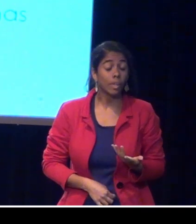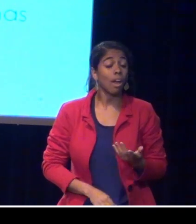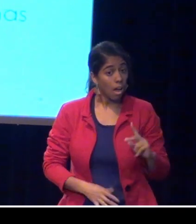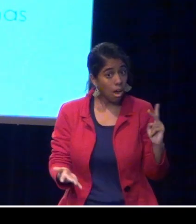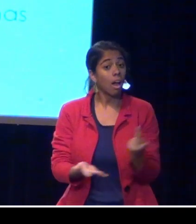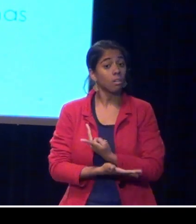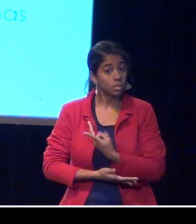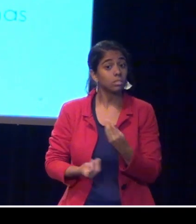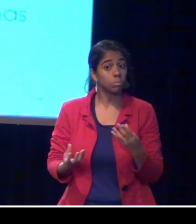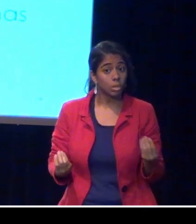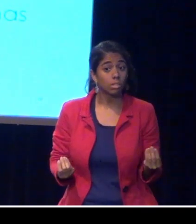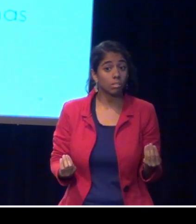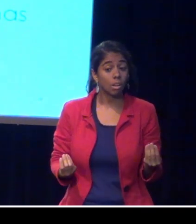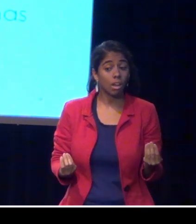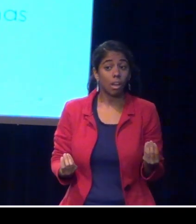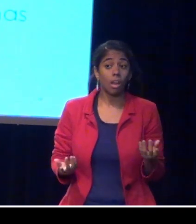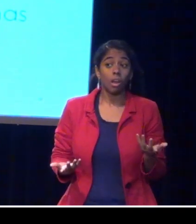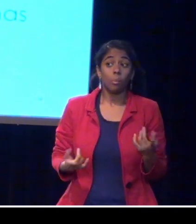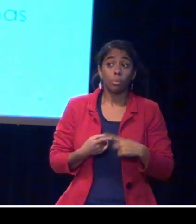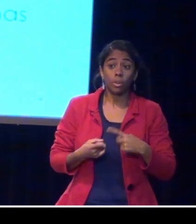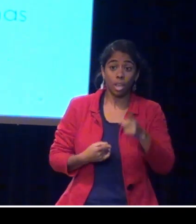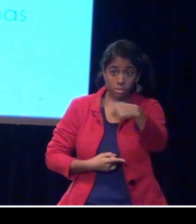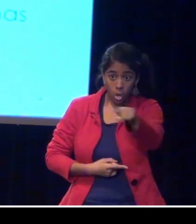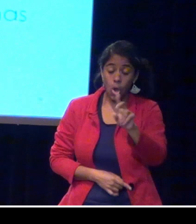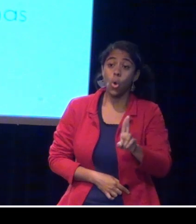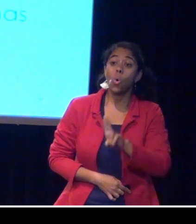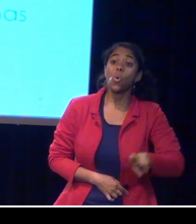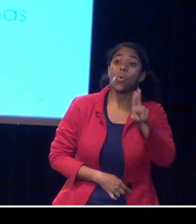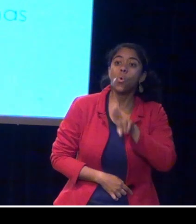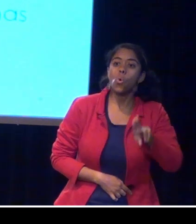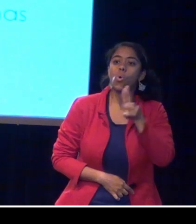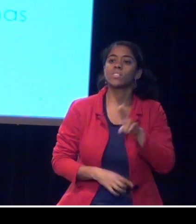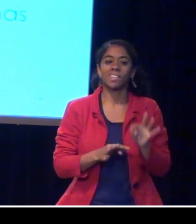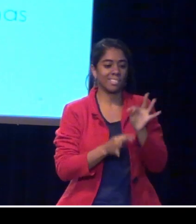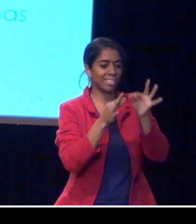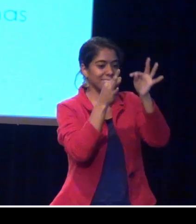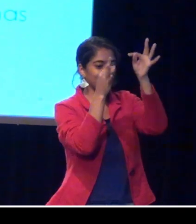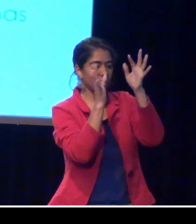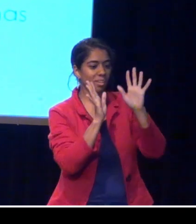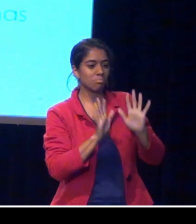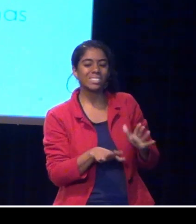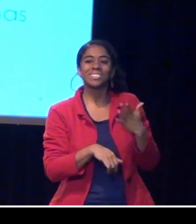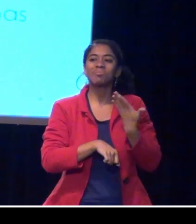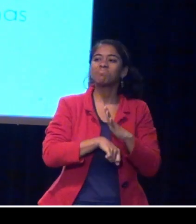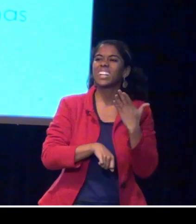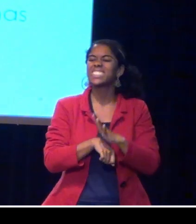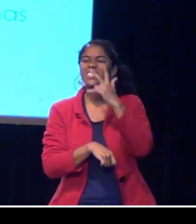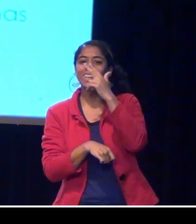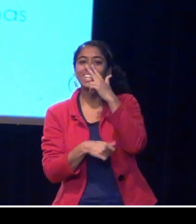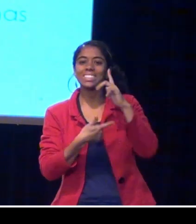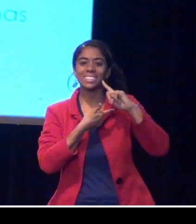gente usa a tecnologia, mas com uma atitude, uma prática antiga,